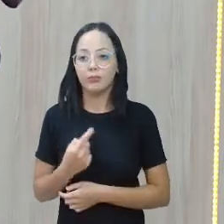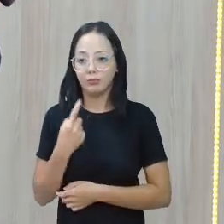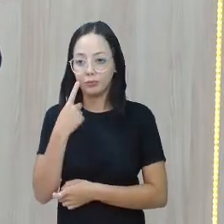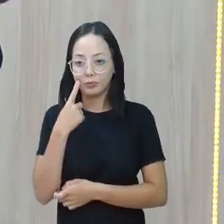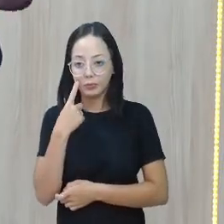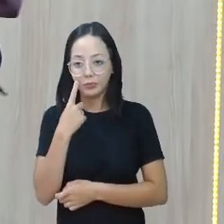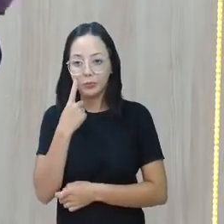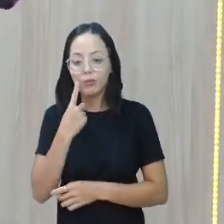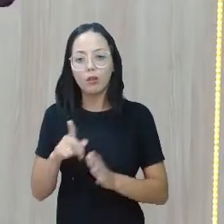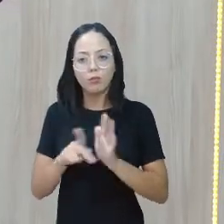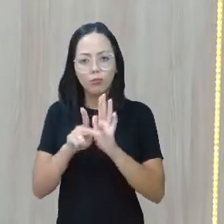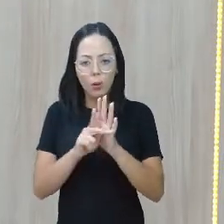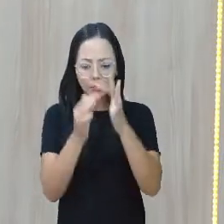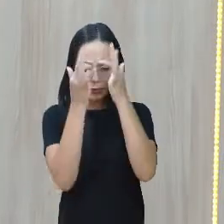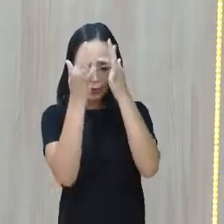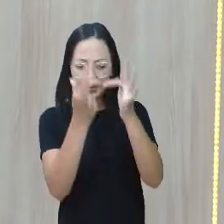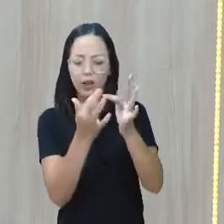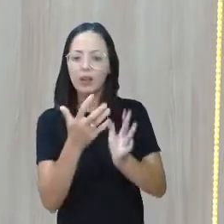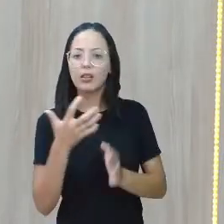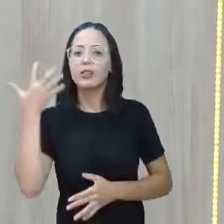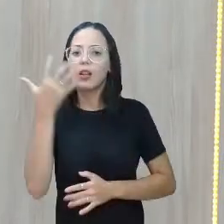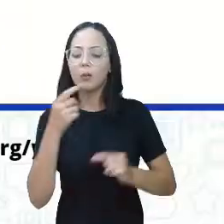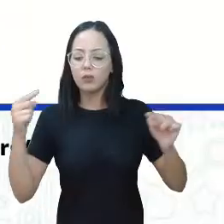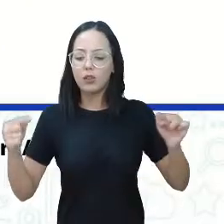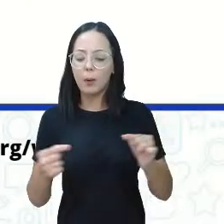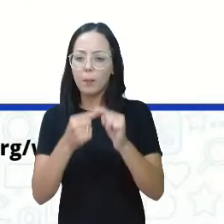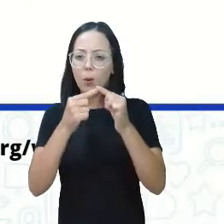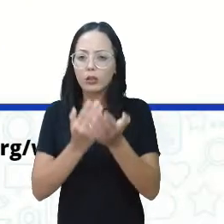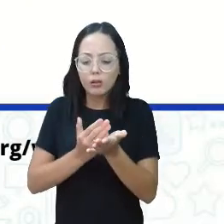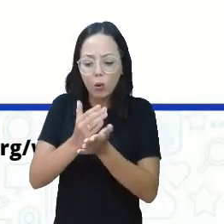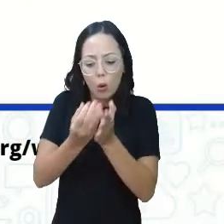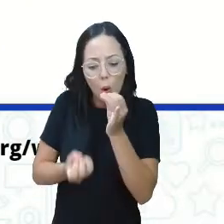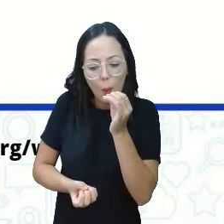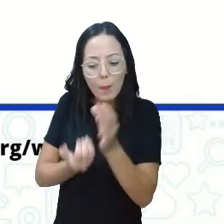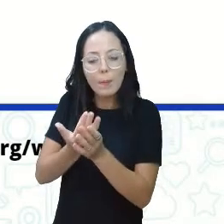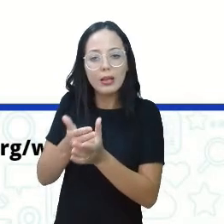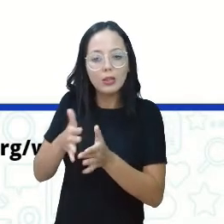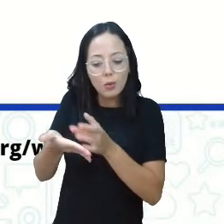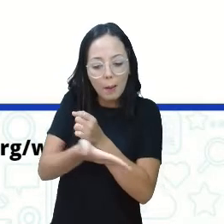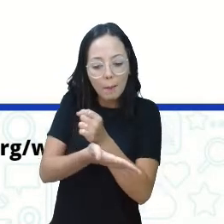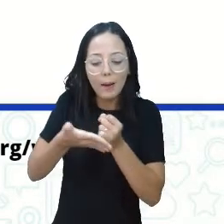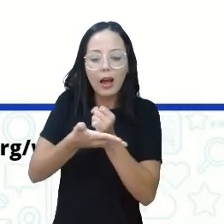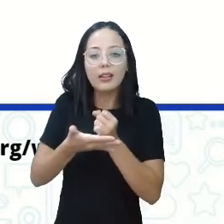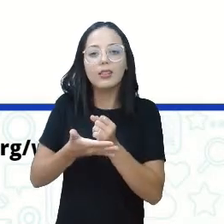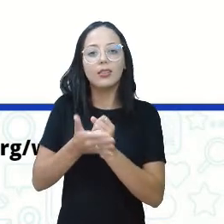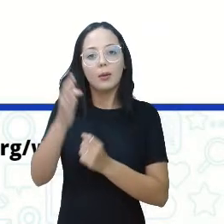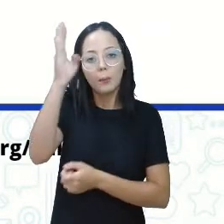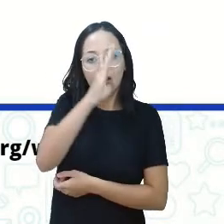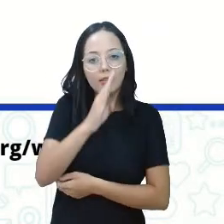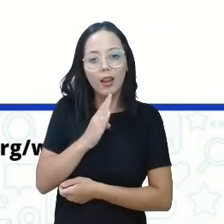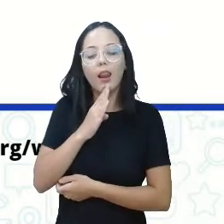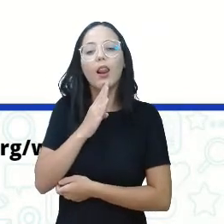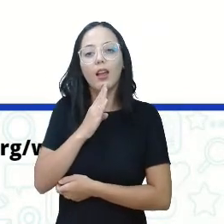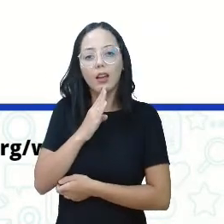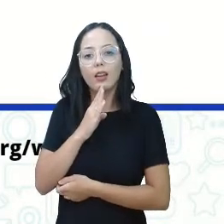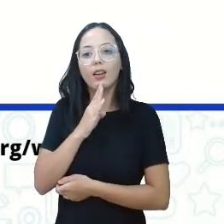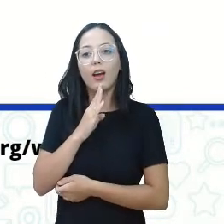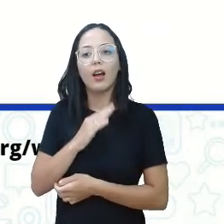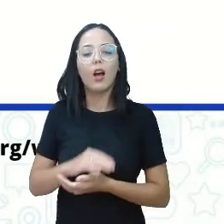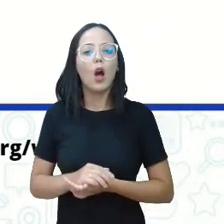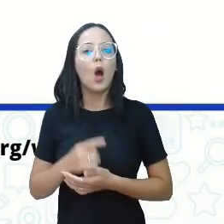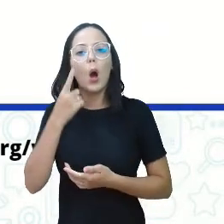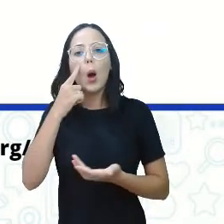é? Fiéis à música da raiz brasileira, não é? O shot,